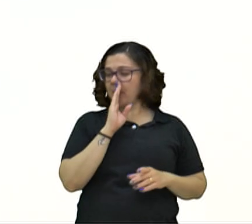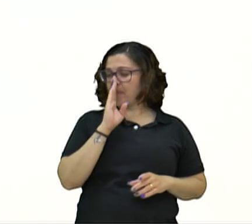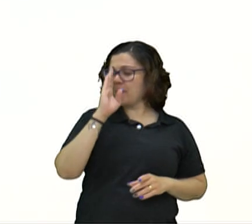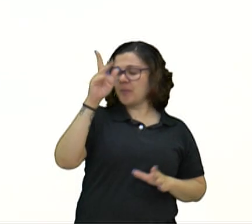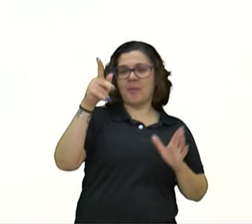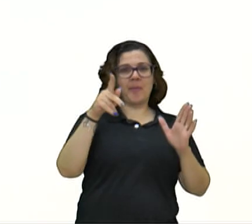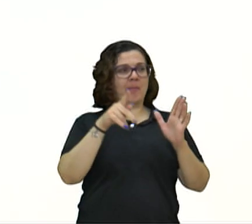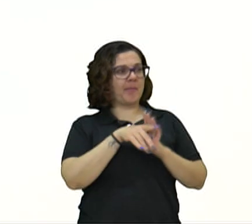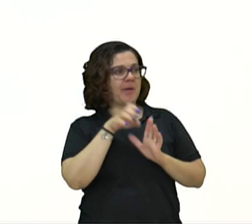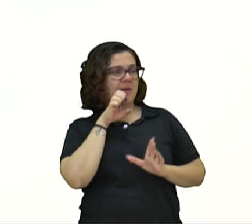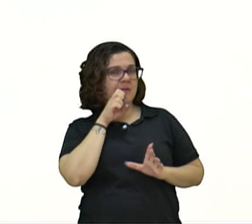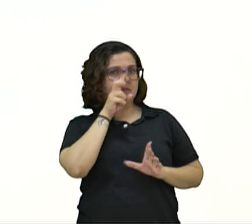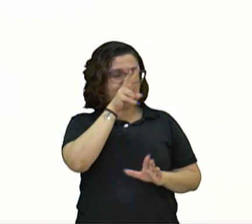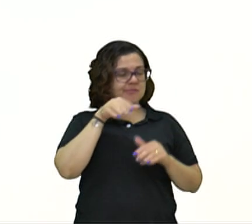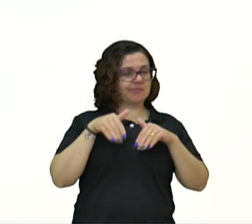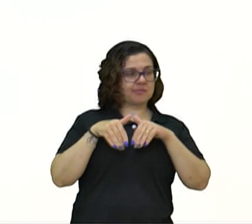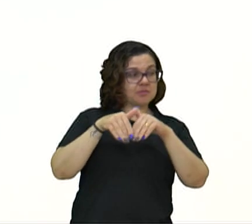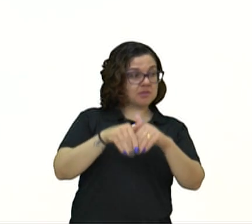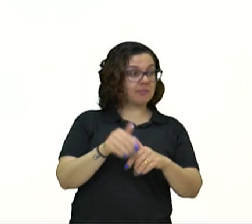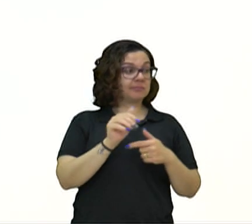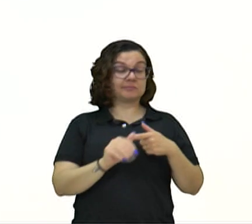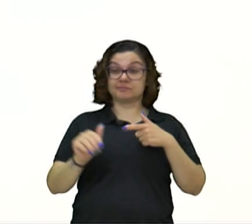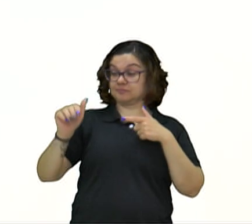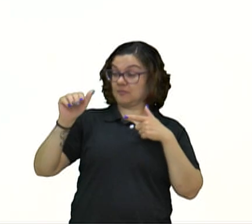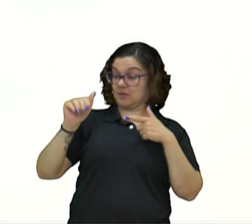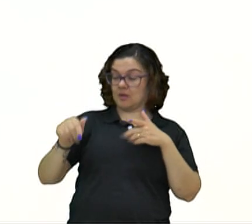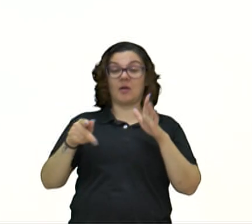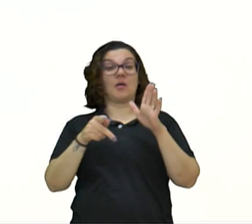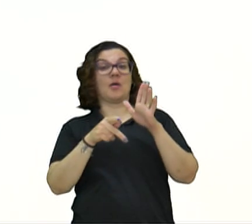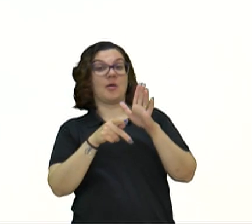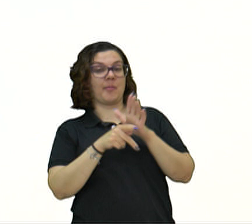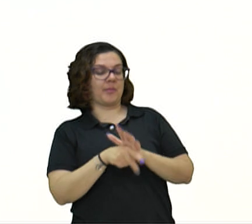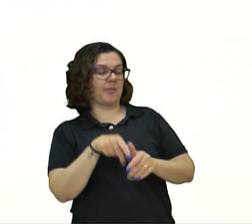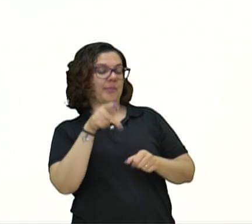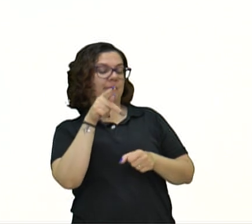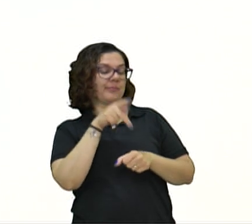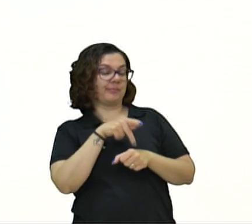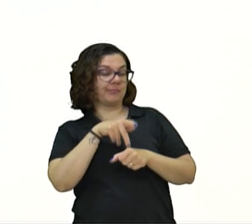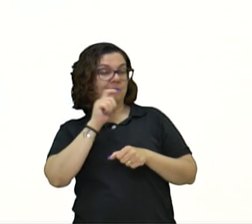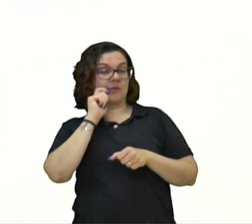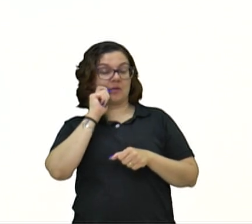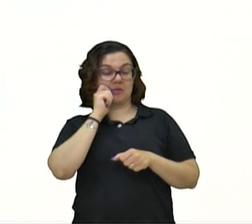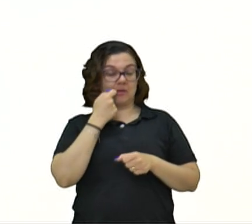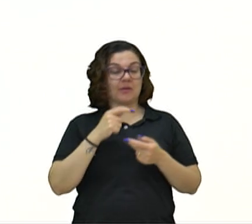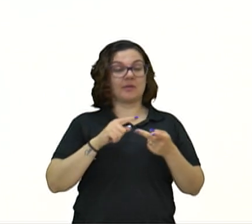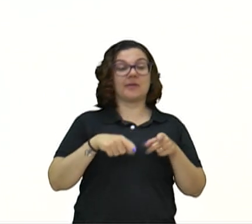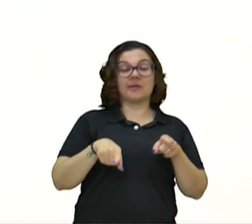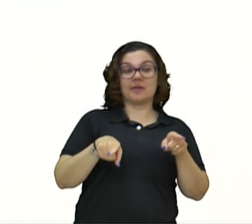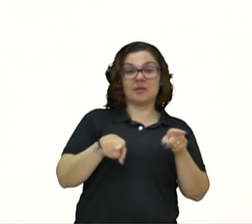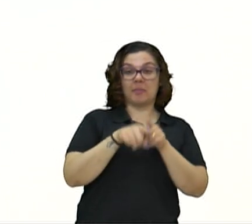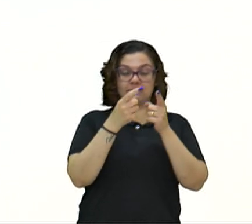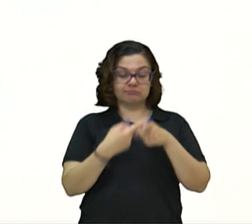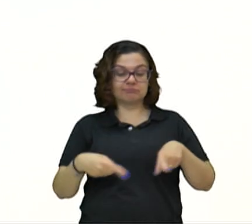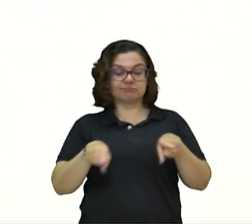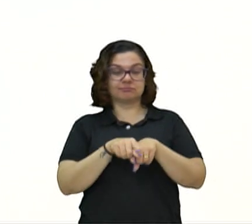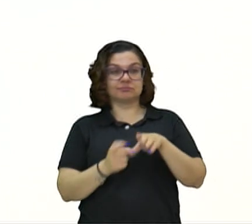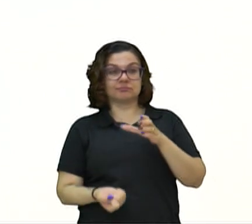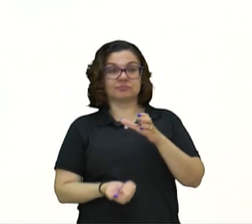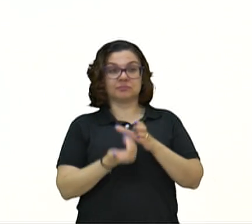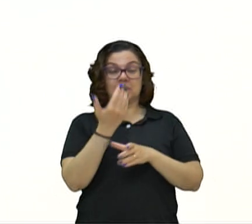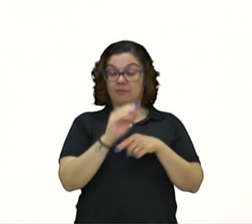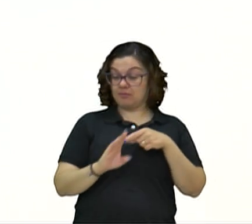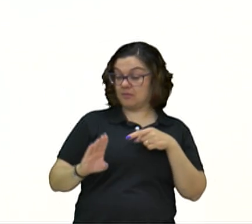fontes de energia da austrália letra reservas de carvão mineral e fontes renováveis reservas de petróleo